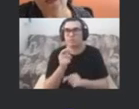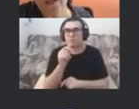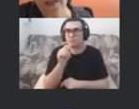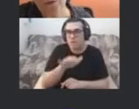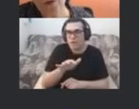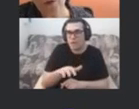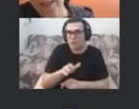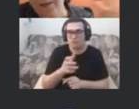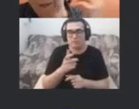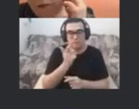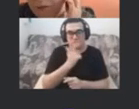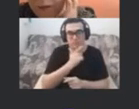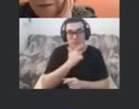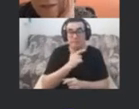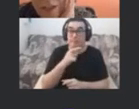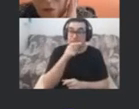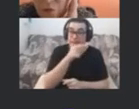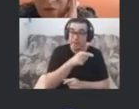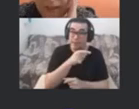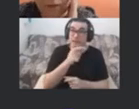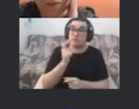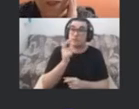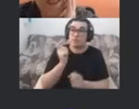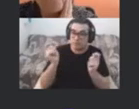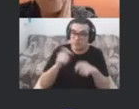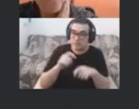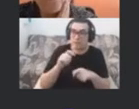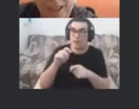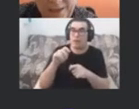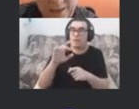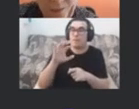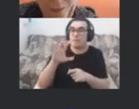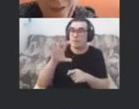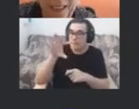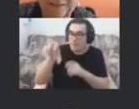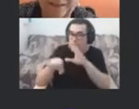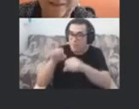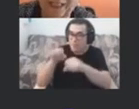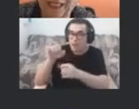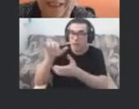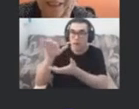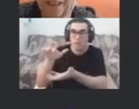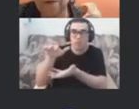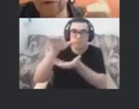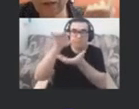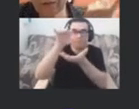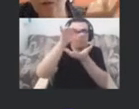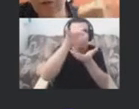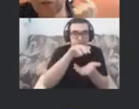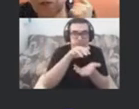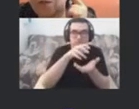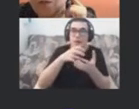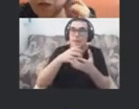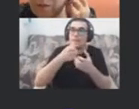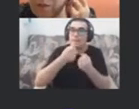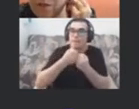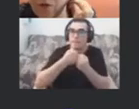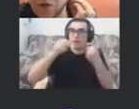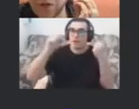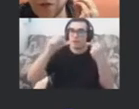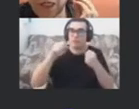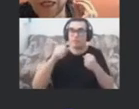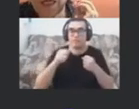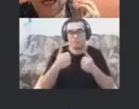propicia utilizar maiores massas de amostra. Então, melhora a sensibilidade das técnicas que nós temos disponível